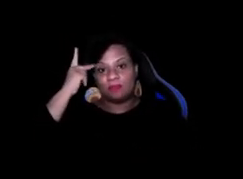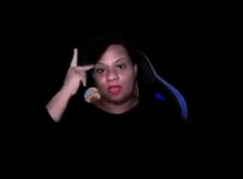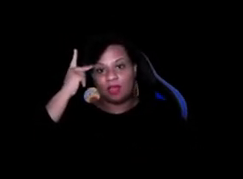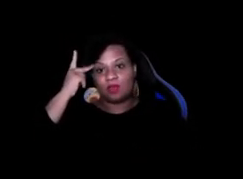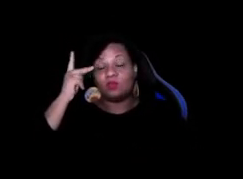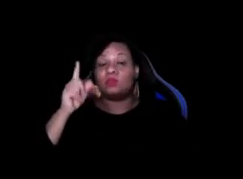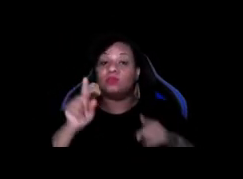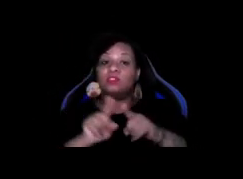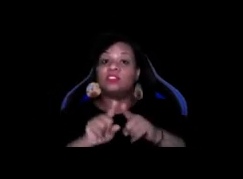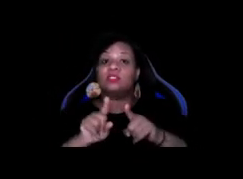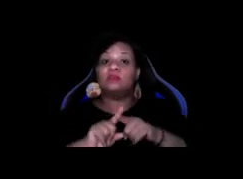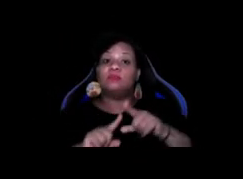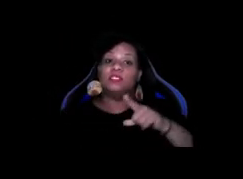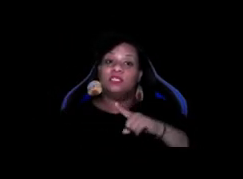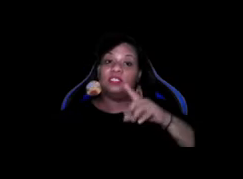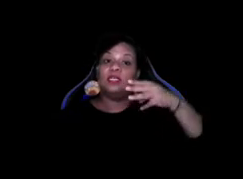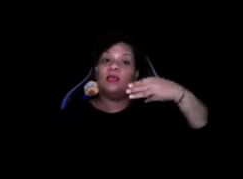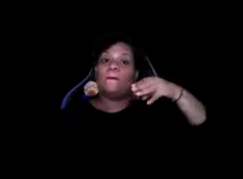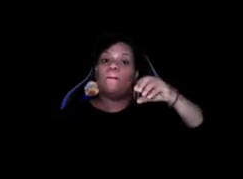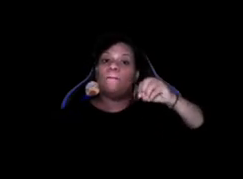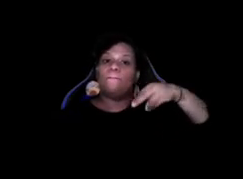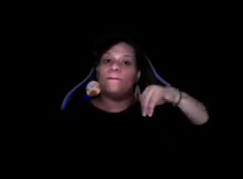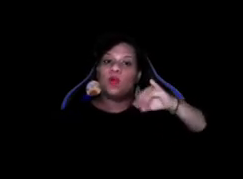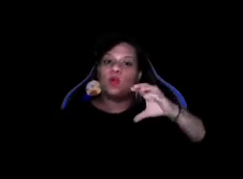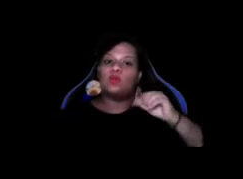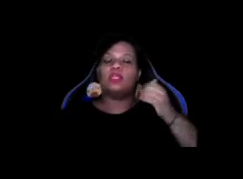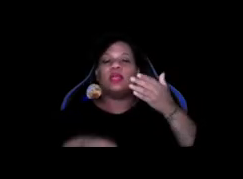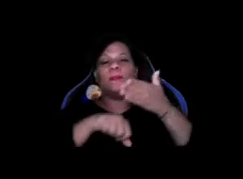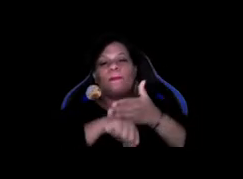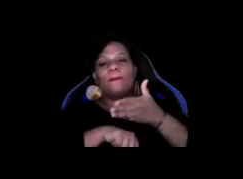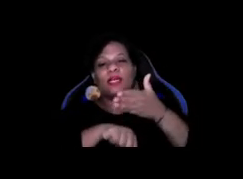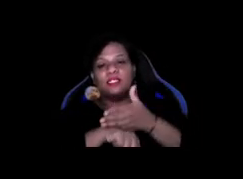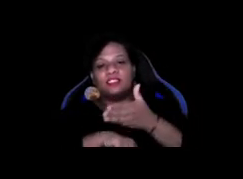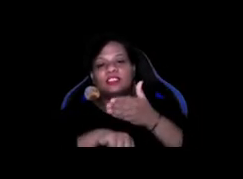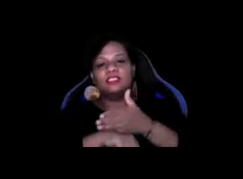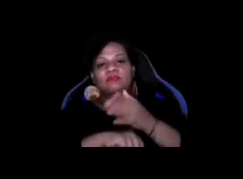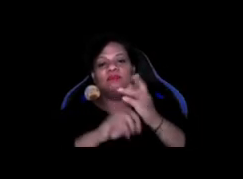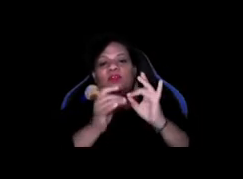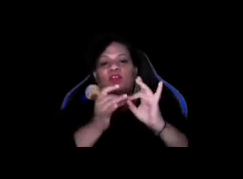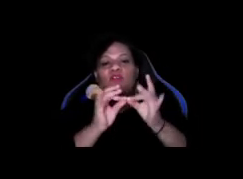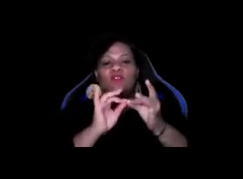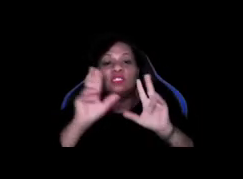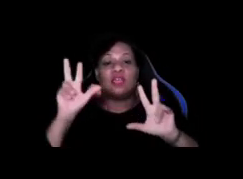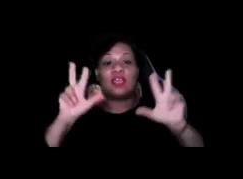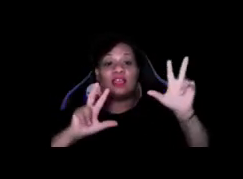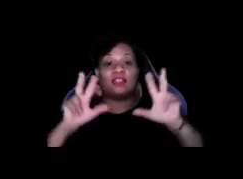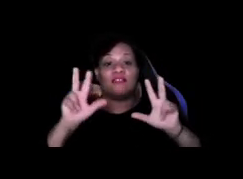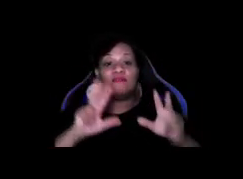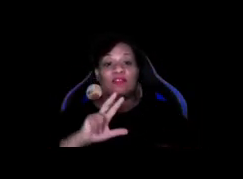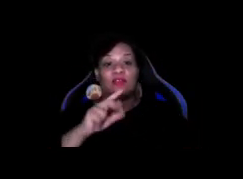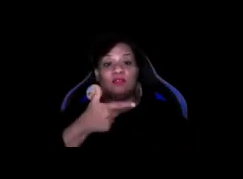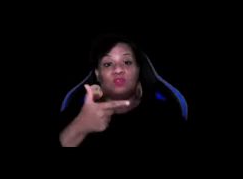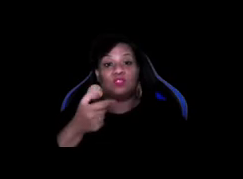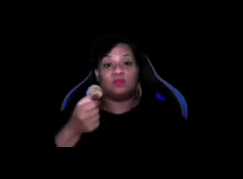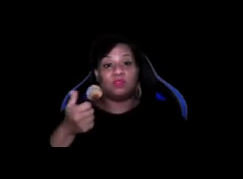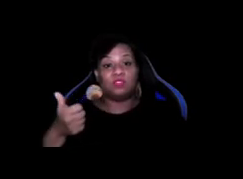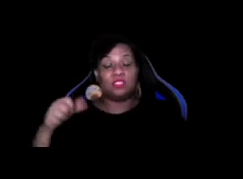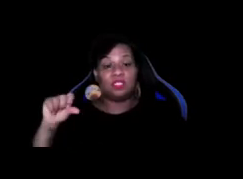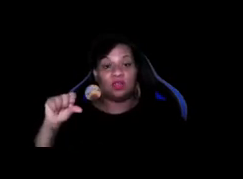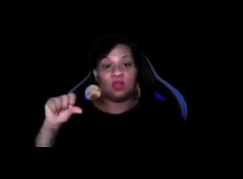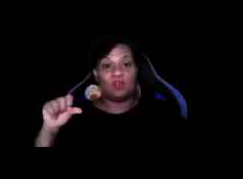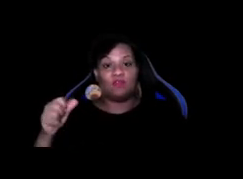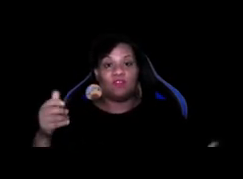também participou, né? Dando uma oficina com o Ilu Obadmi no Carnaval de 2019 e atualmente